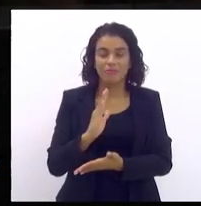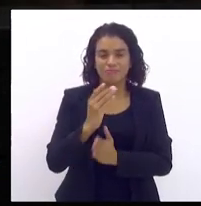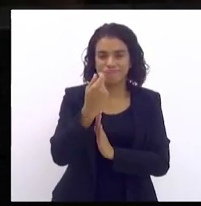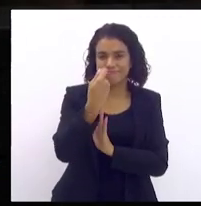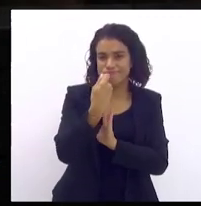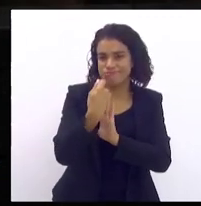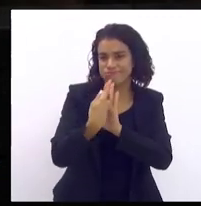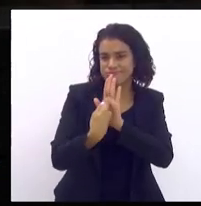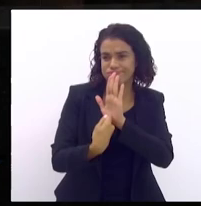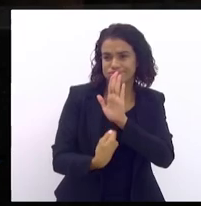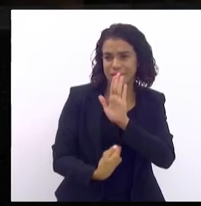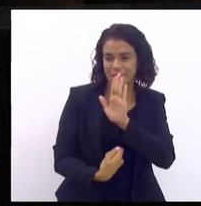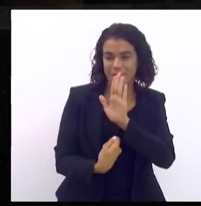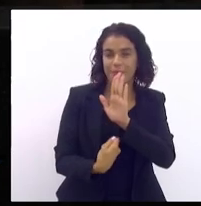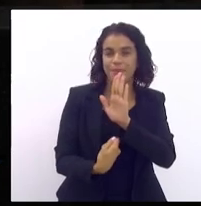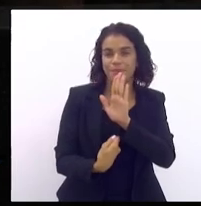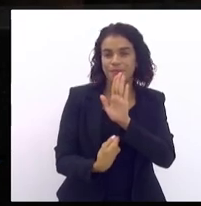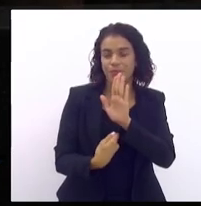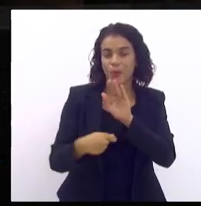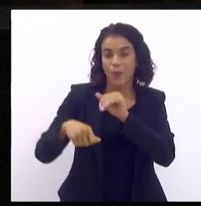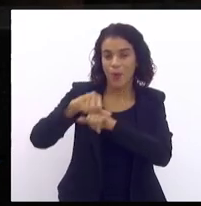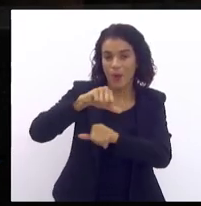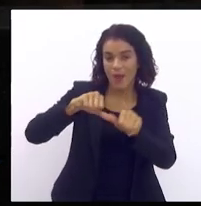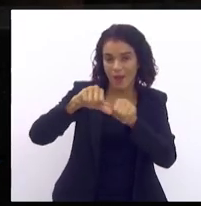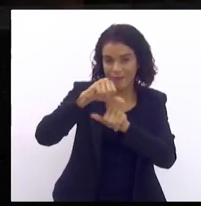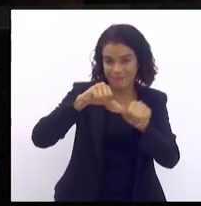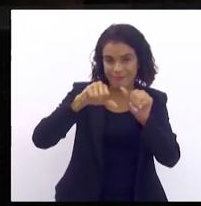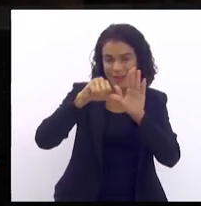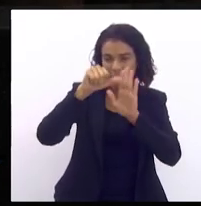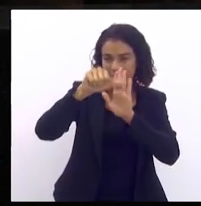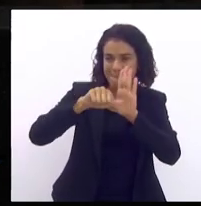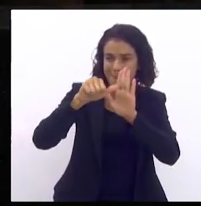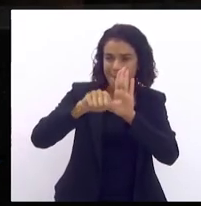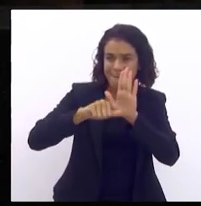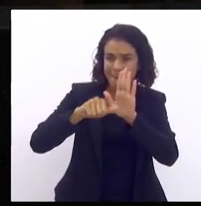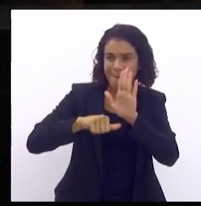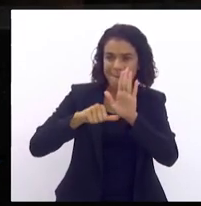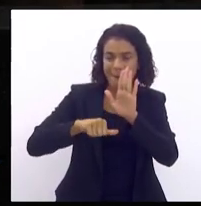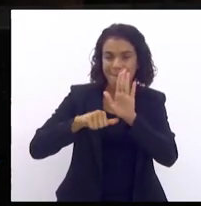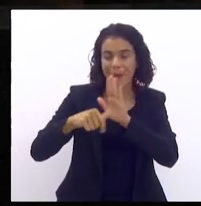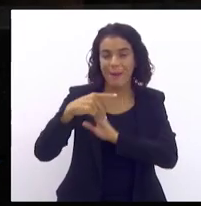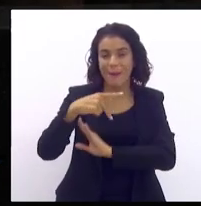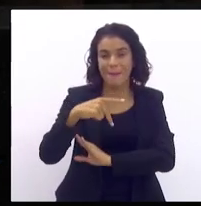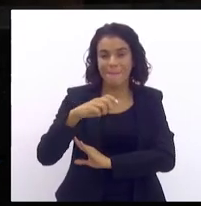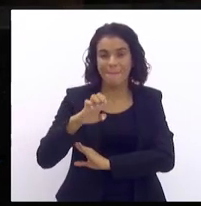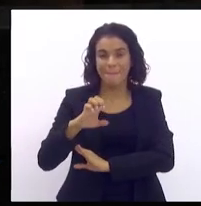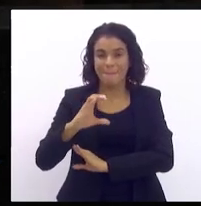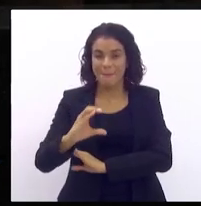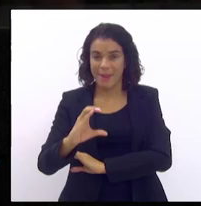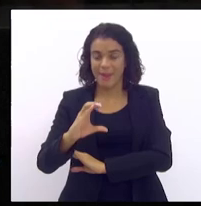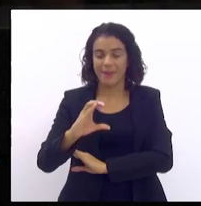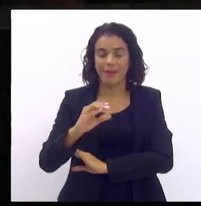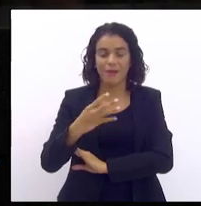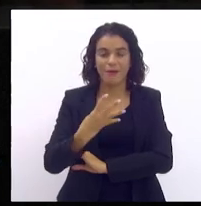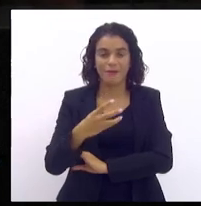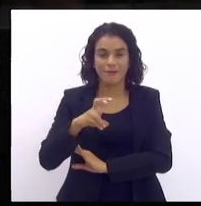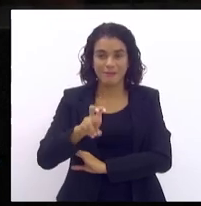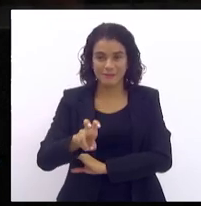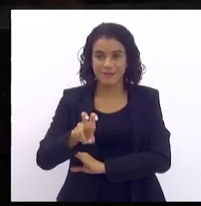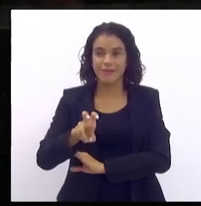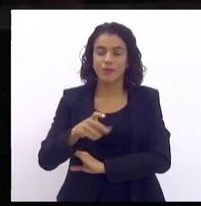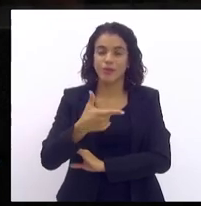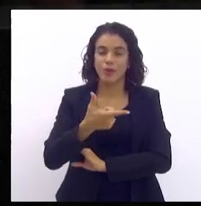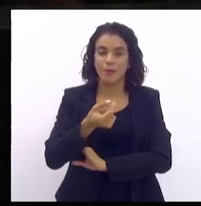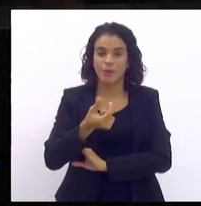texto com alterações da PEC 45 de 19, que